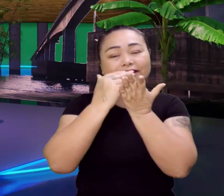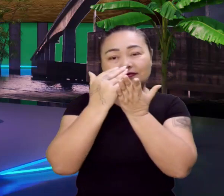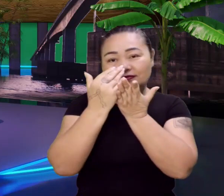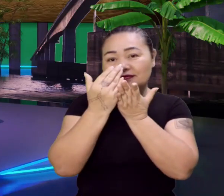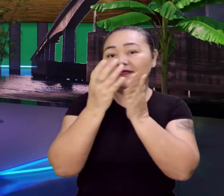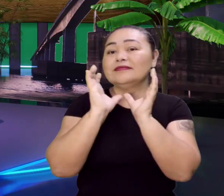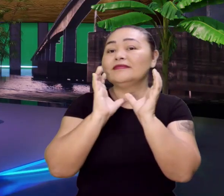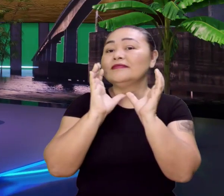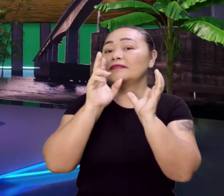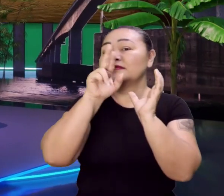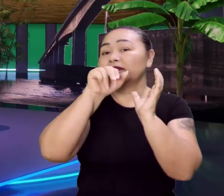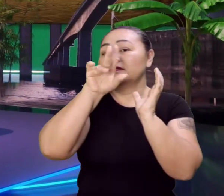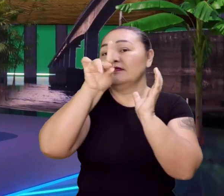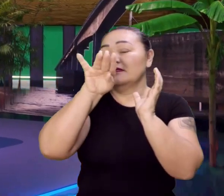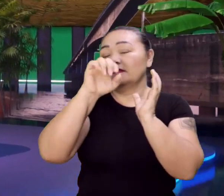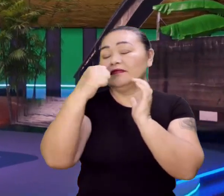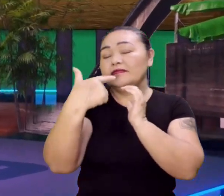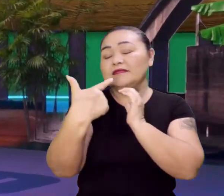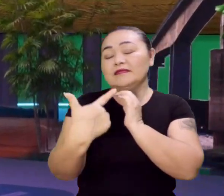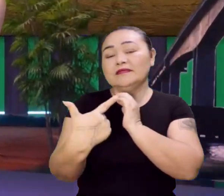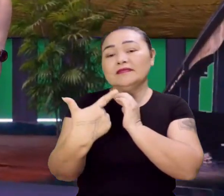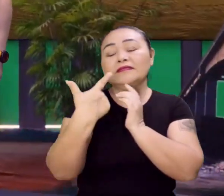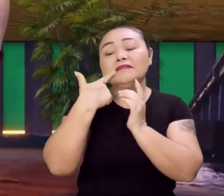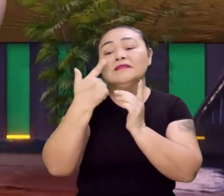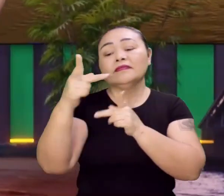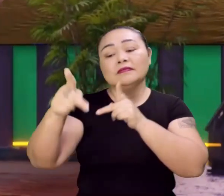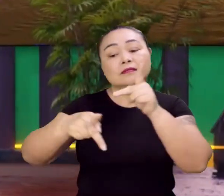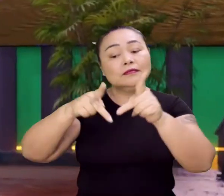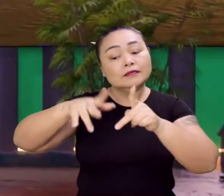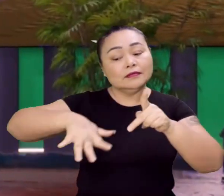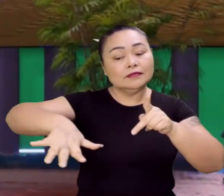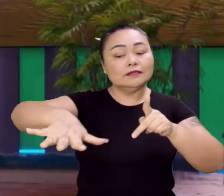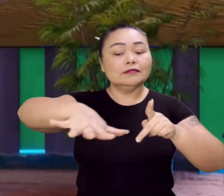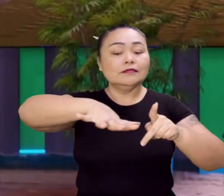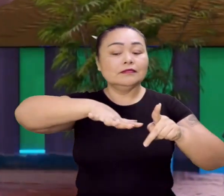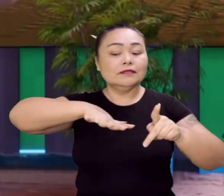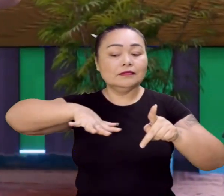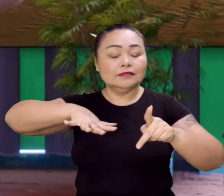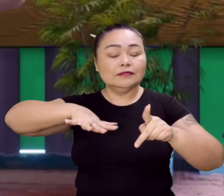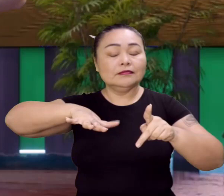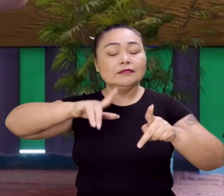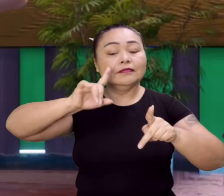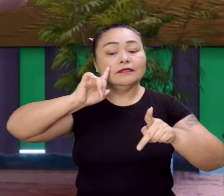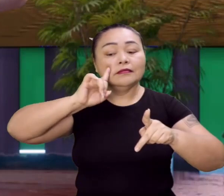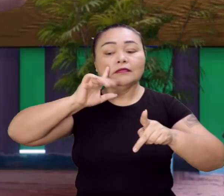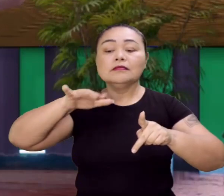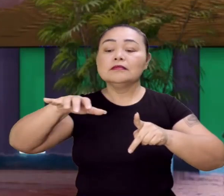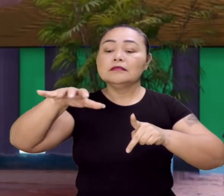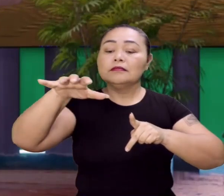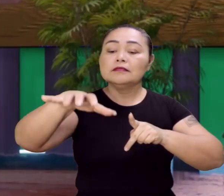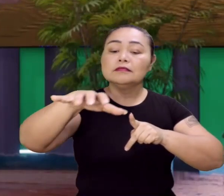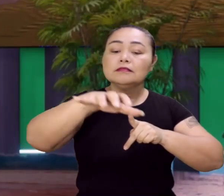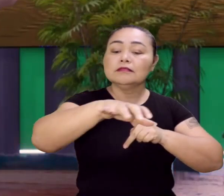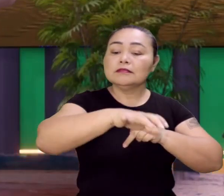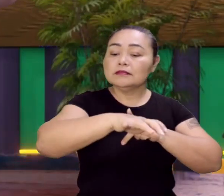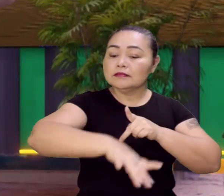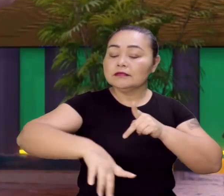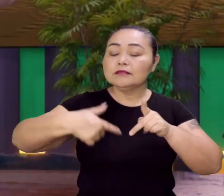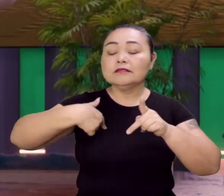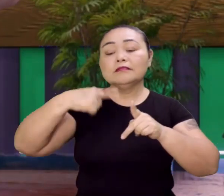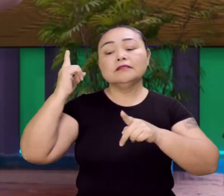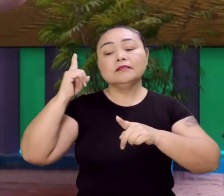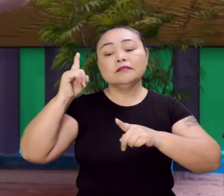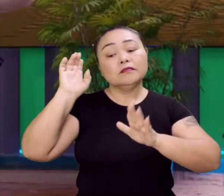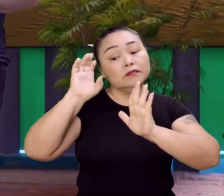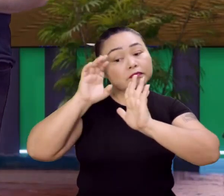Jorge, É isso aí. onde falamos sobre população, a questão aí da demografia, os principais